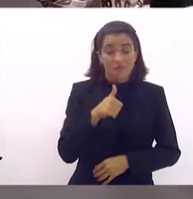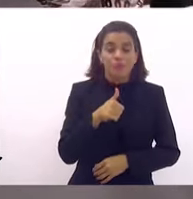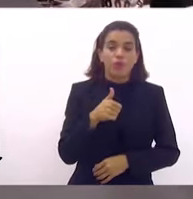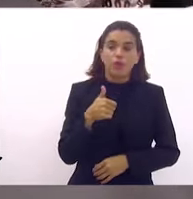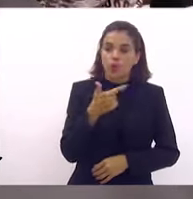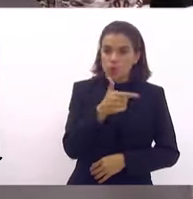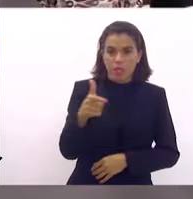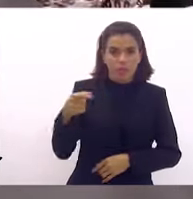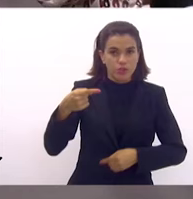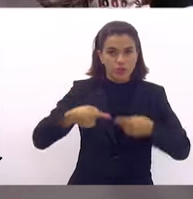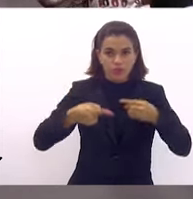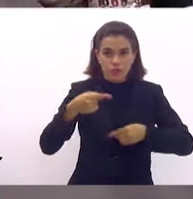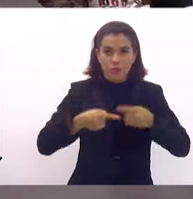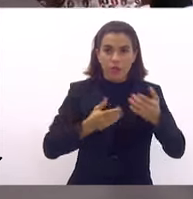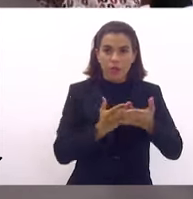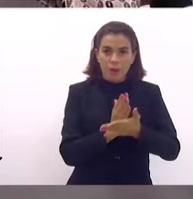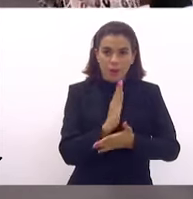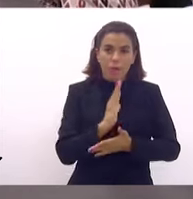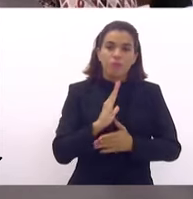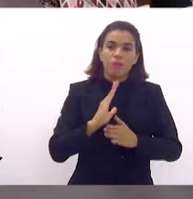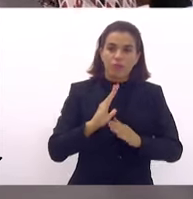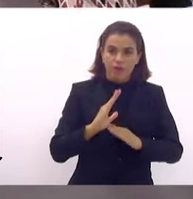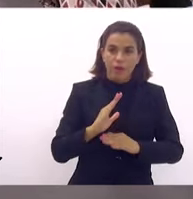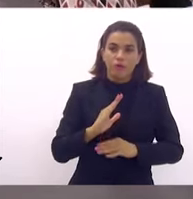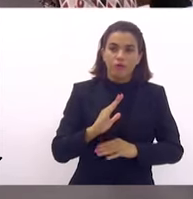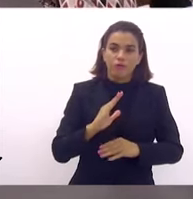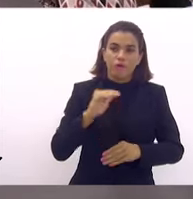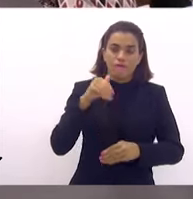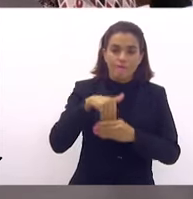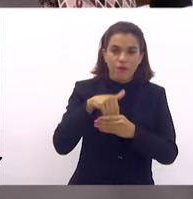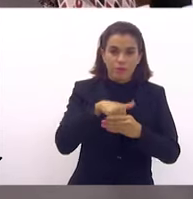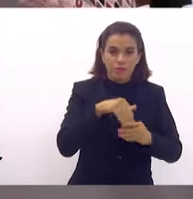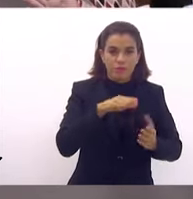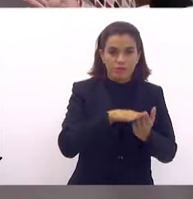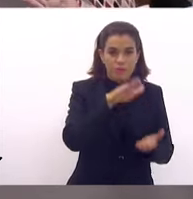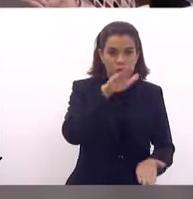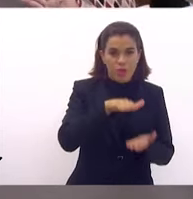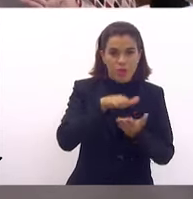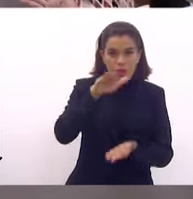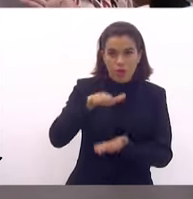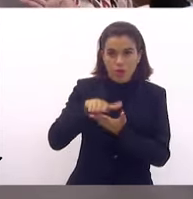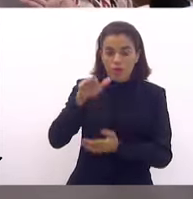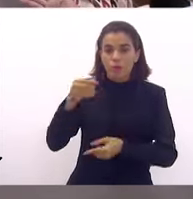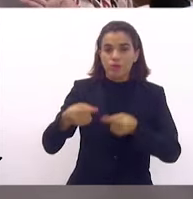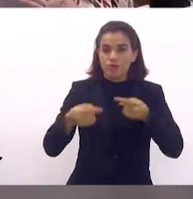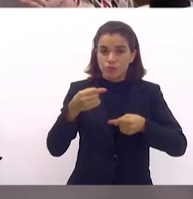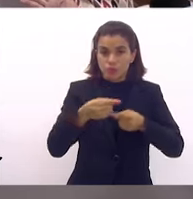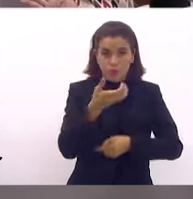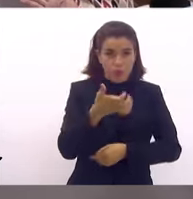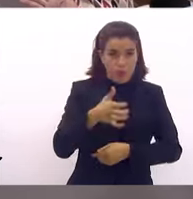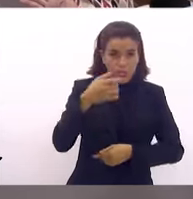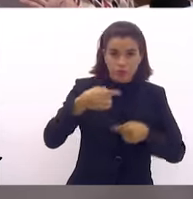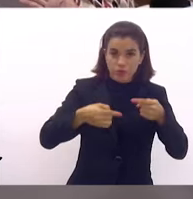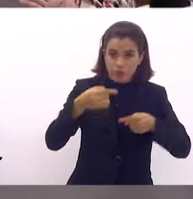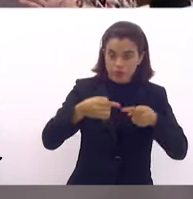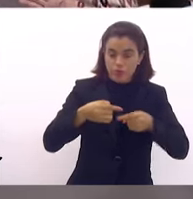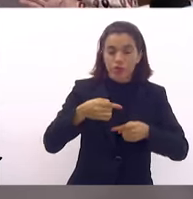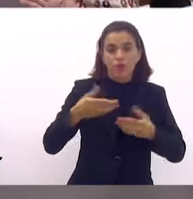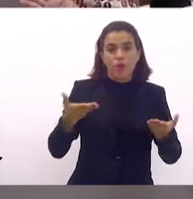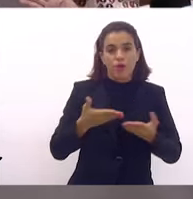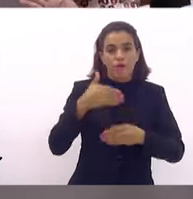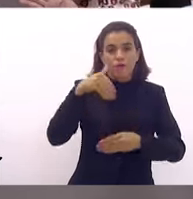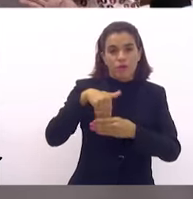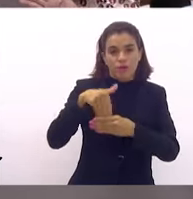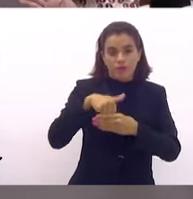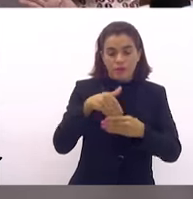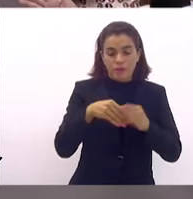queira discutir, uma vez aprovada pelo colegiado a votação em bloco, passo a votação em bloco em discussão. Não havendo quem queira discutir, em votação